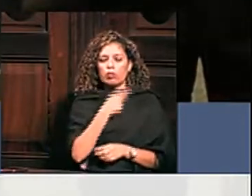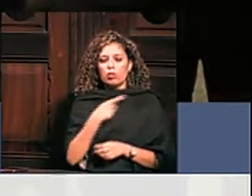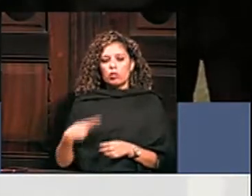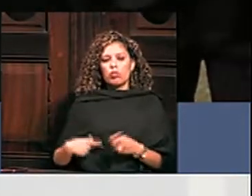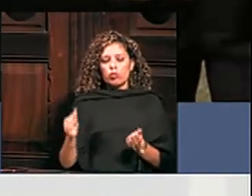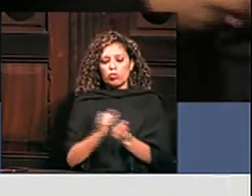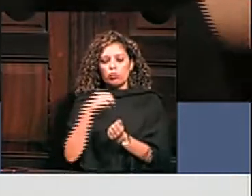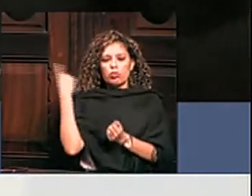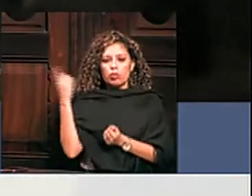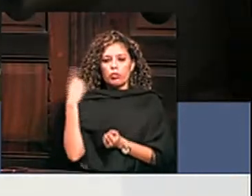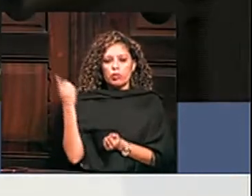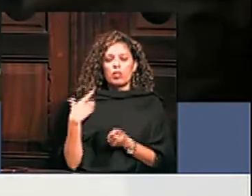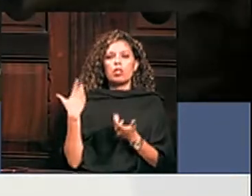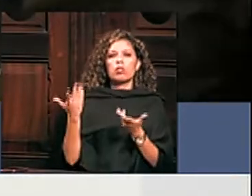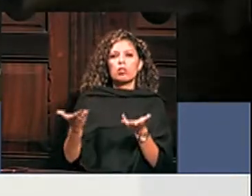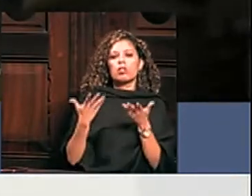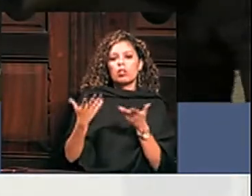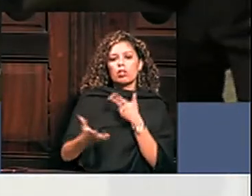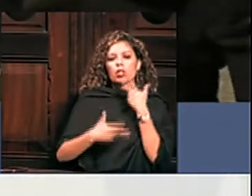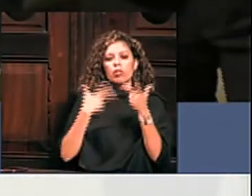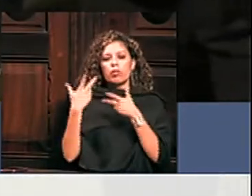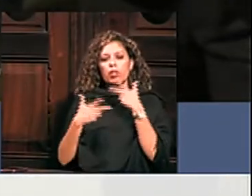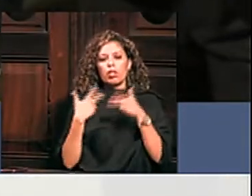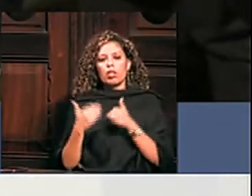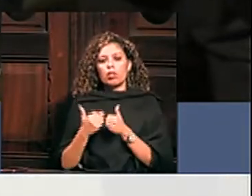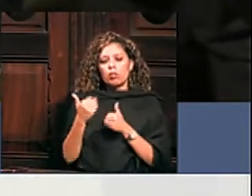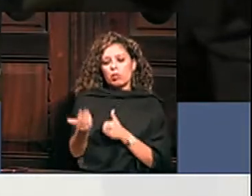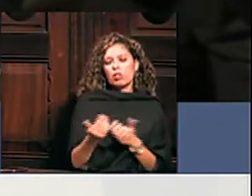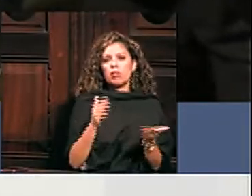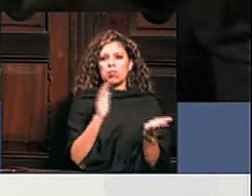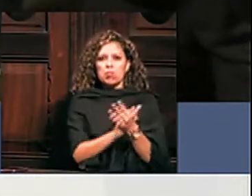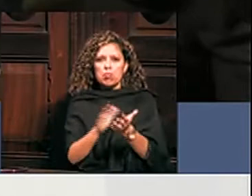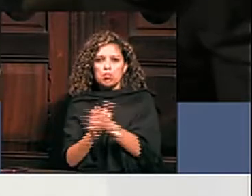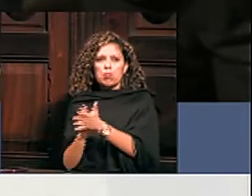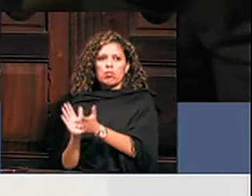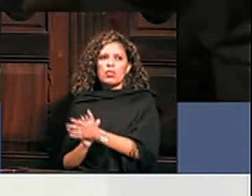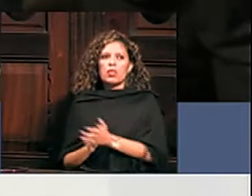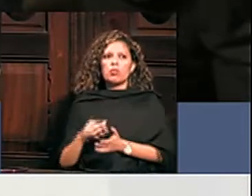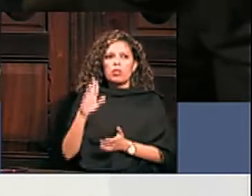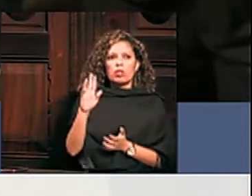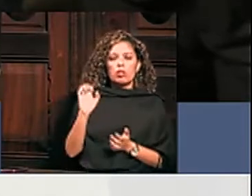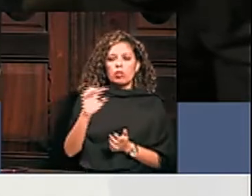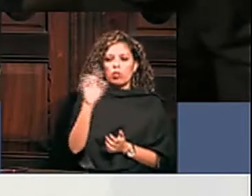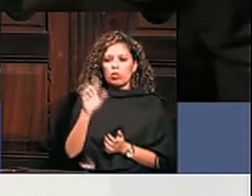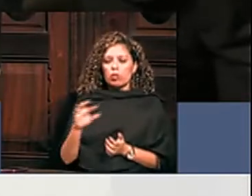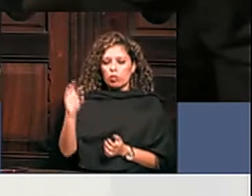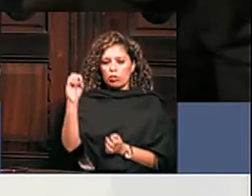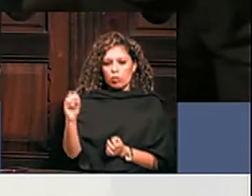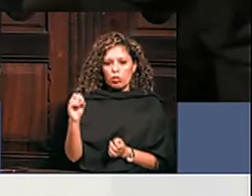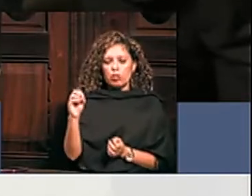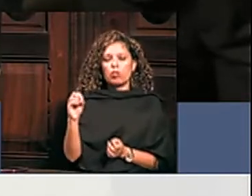deputados, eu quero, inicialmente, senhor presidente, saudar a comunidade da UESO.